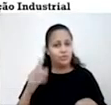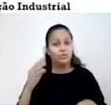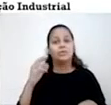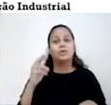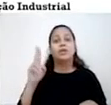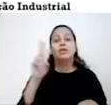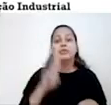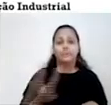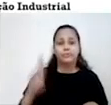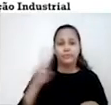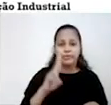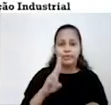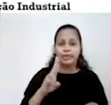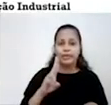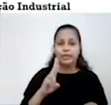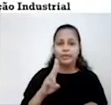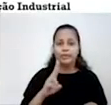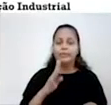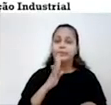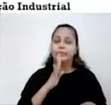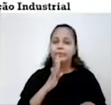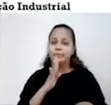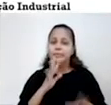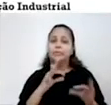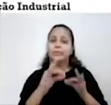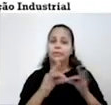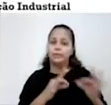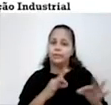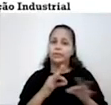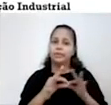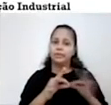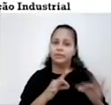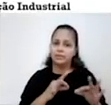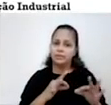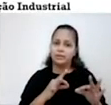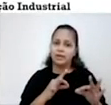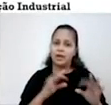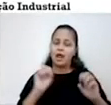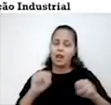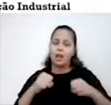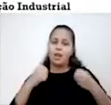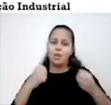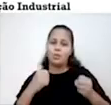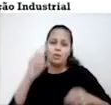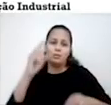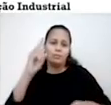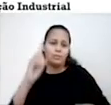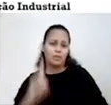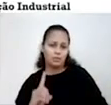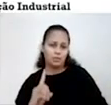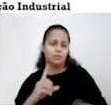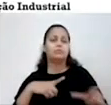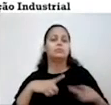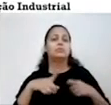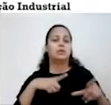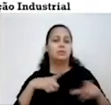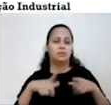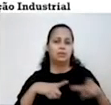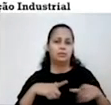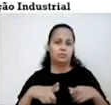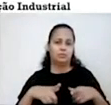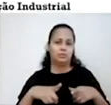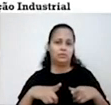usaram esses conhecimentos para organizar os trabalhadores, organizar a luta pelos direitos